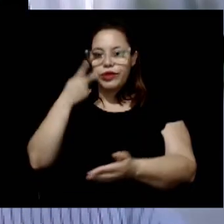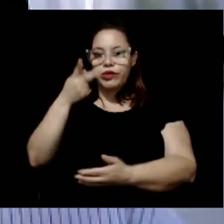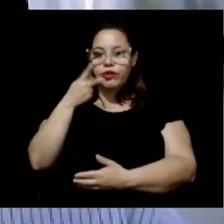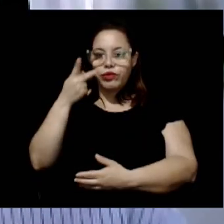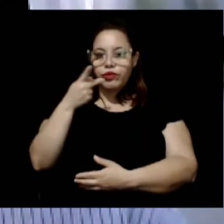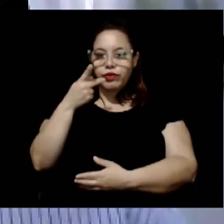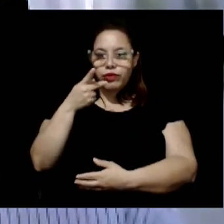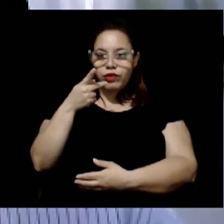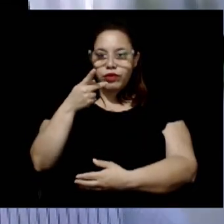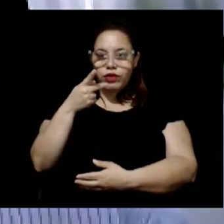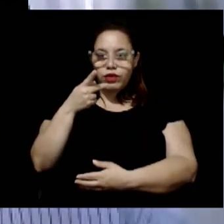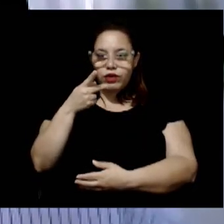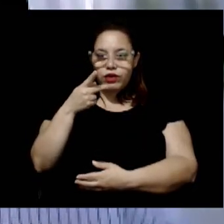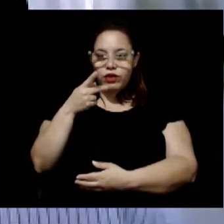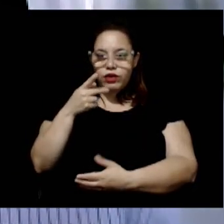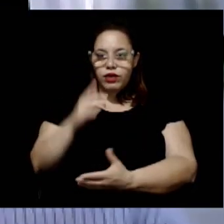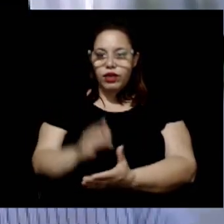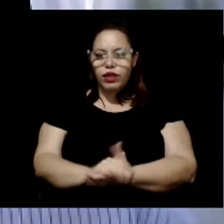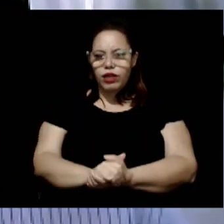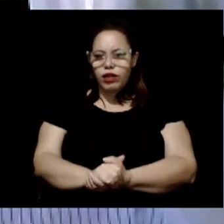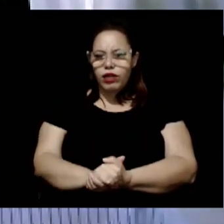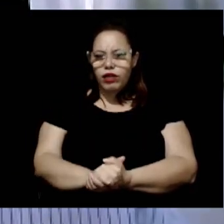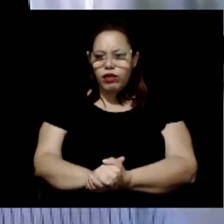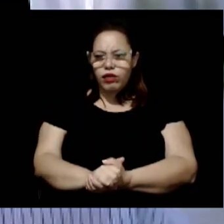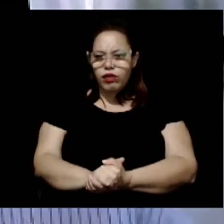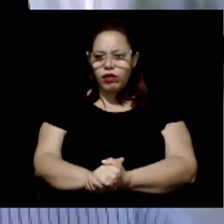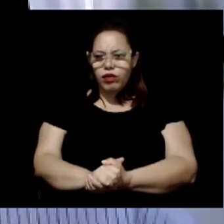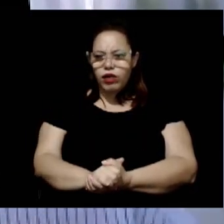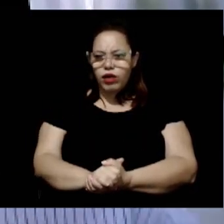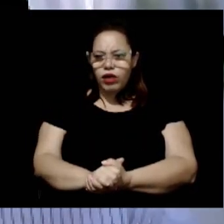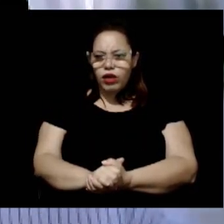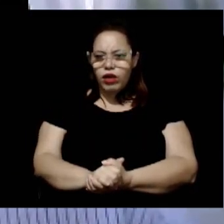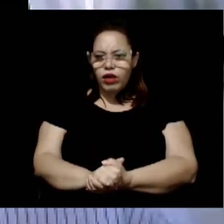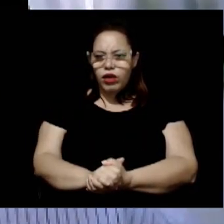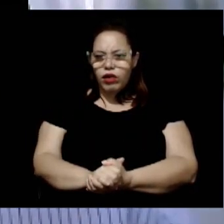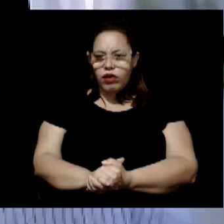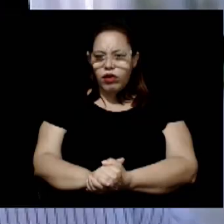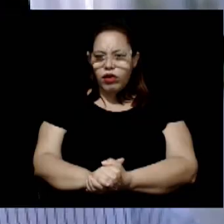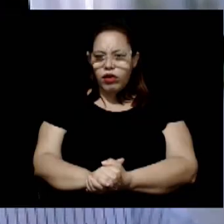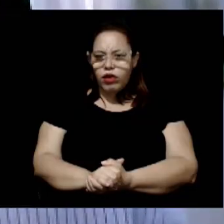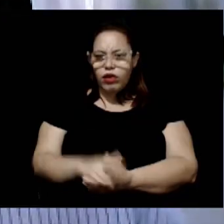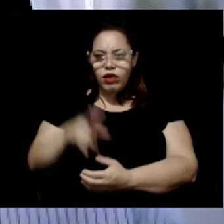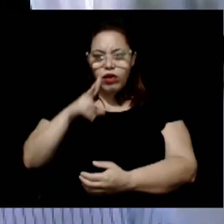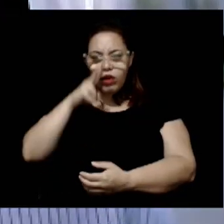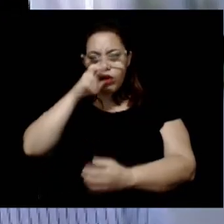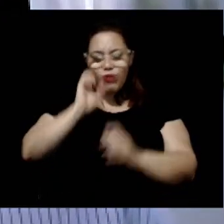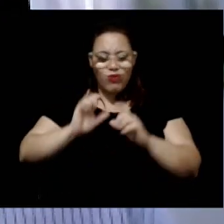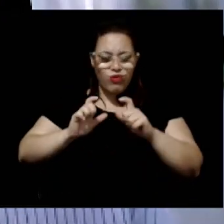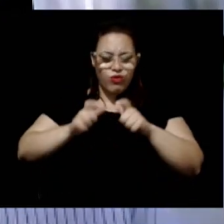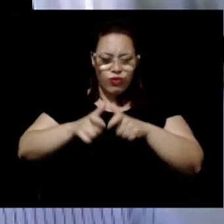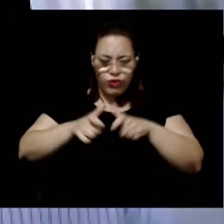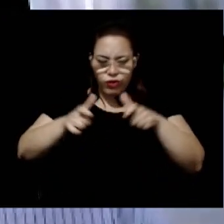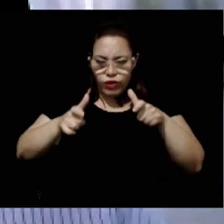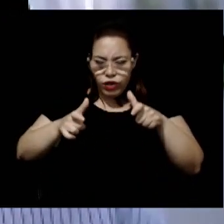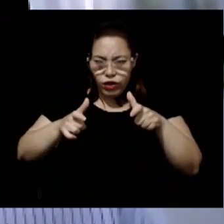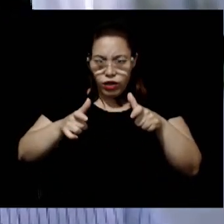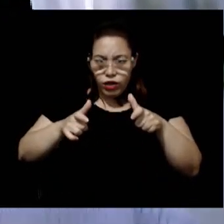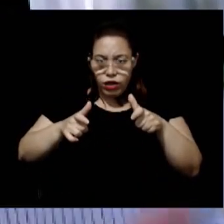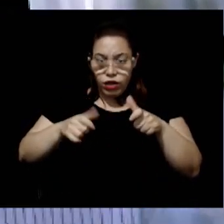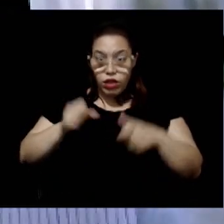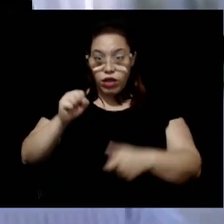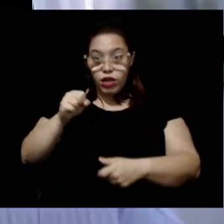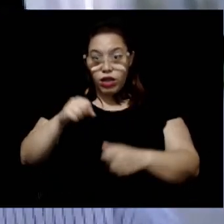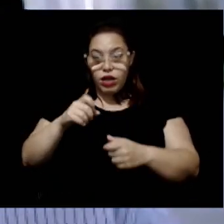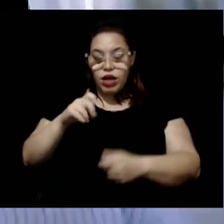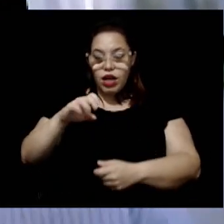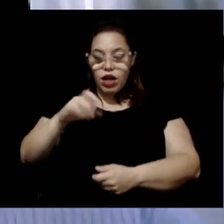em joelho, a gente está falando de osteoartrite, que é uma doença complexa, que tem, sim, a cartilagem com problemas de regeneração,